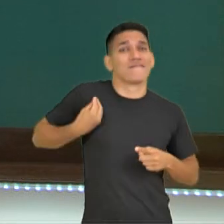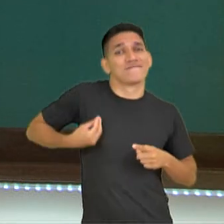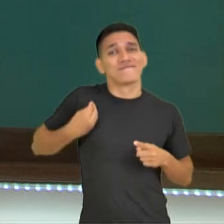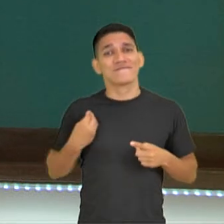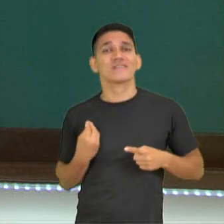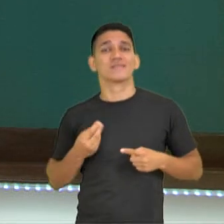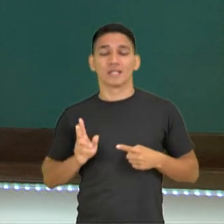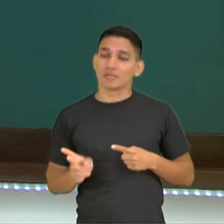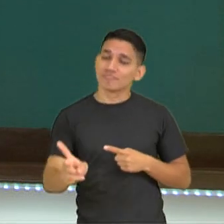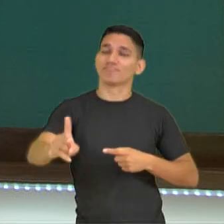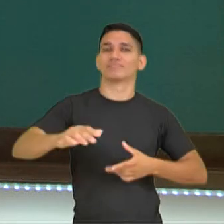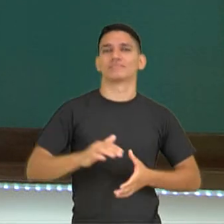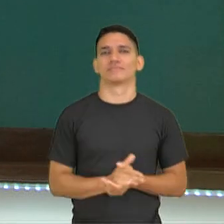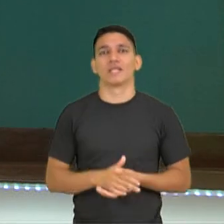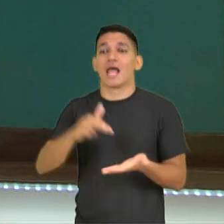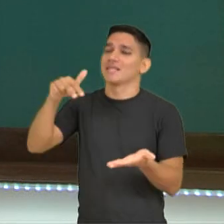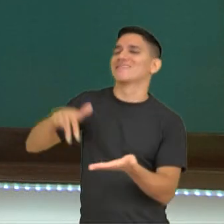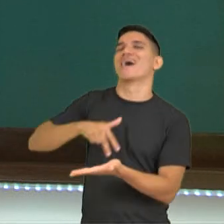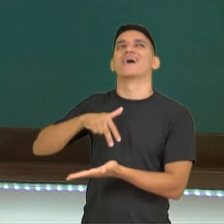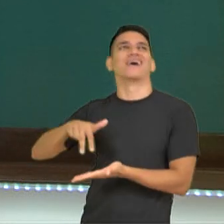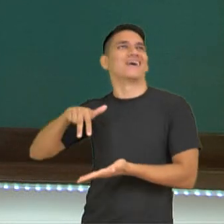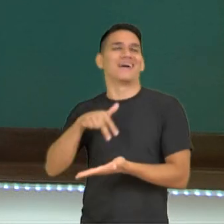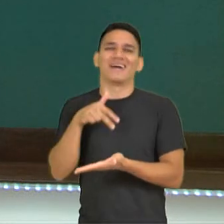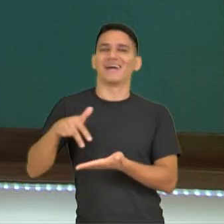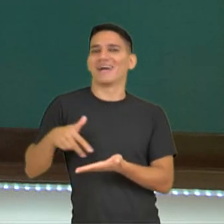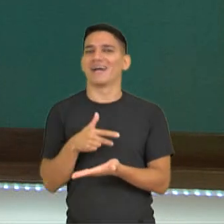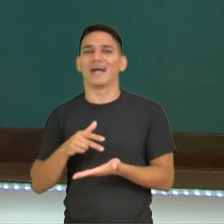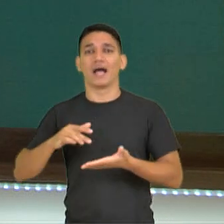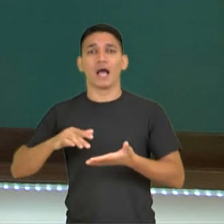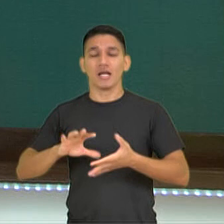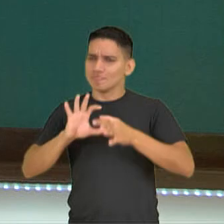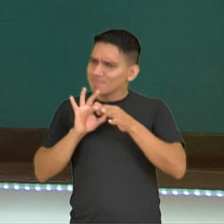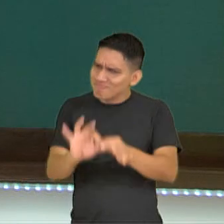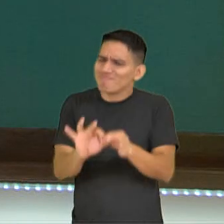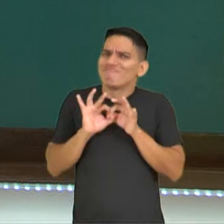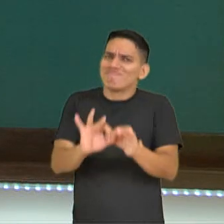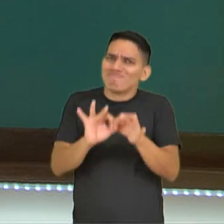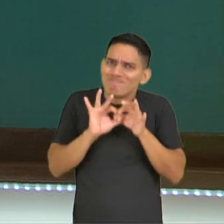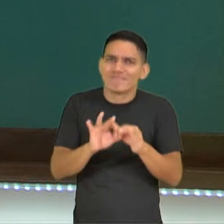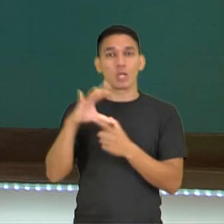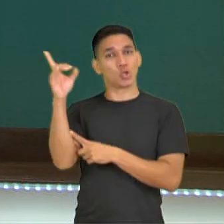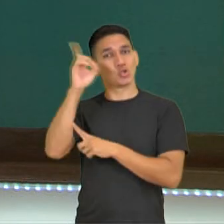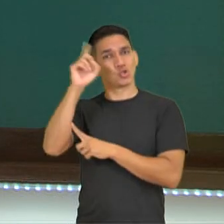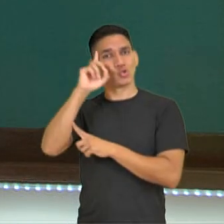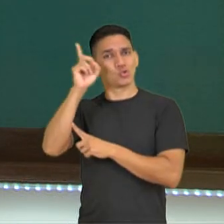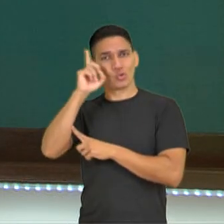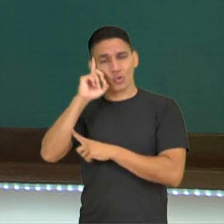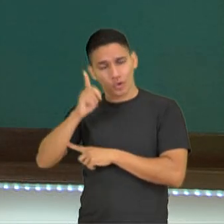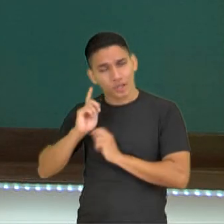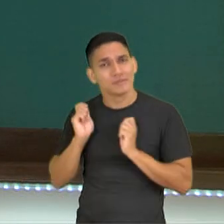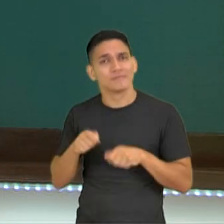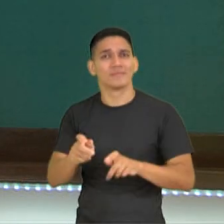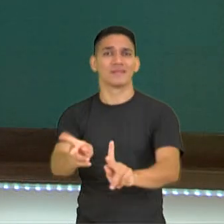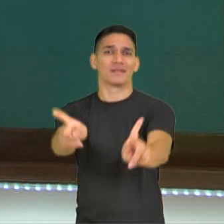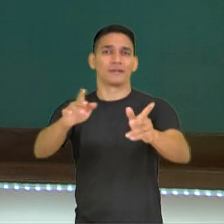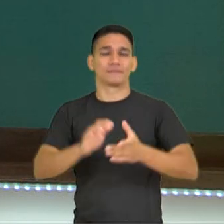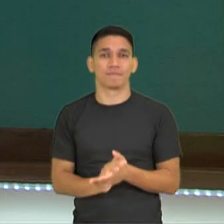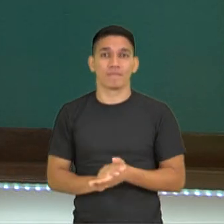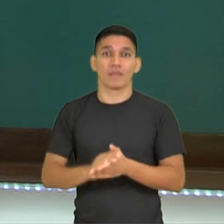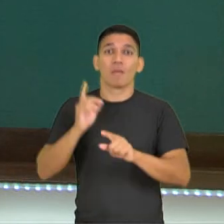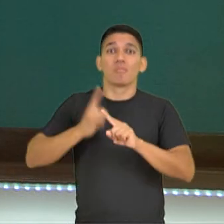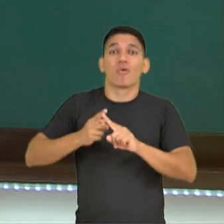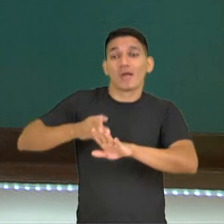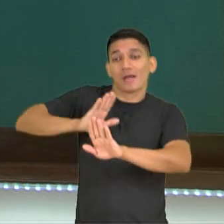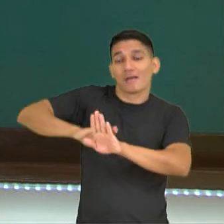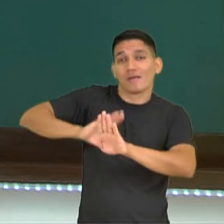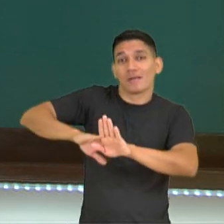humanidade. Dançar era totalmente inseparável do cotidiano. A dança registrava a vida do homem